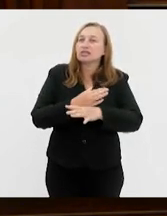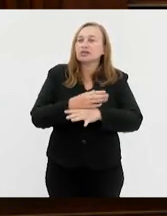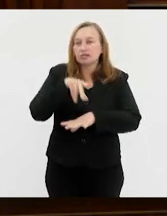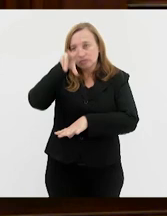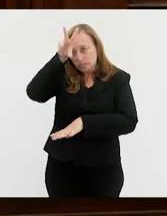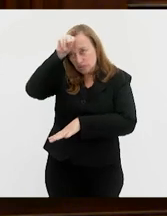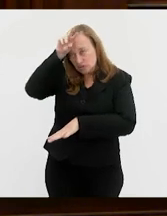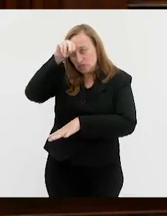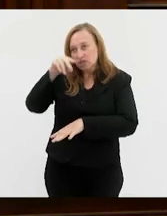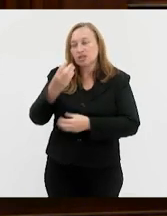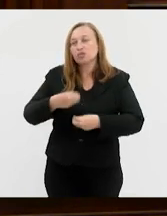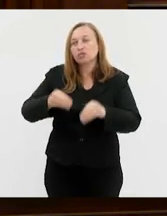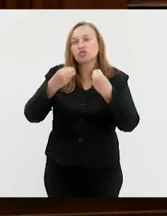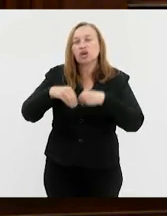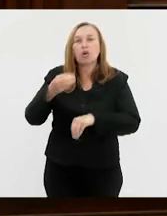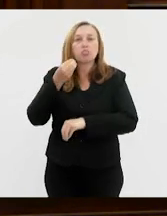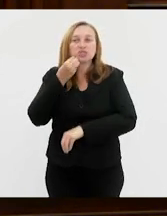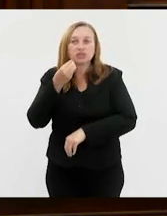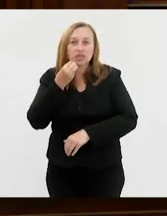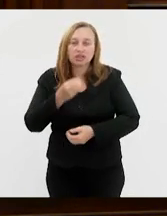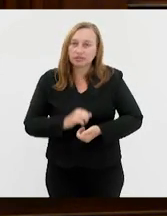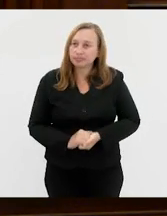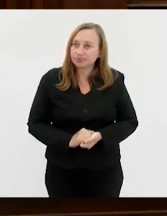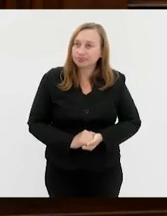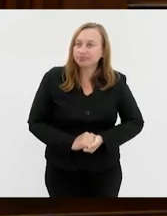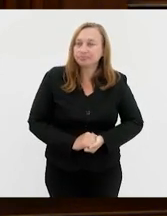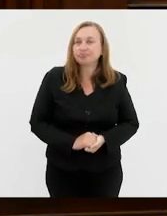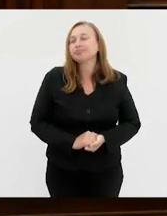essa oportunidade.